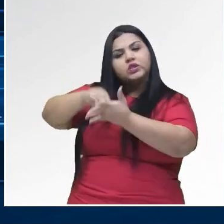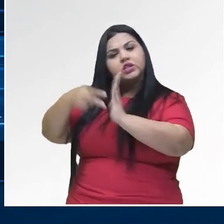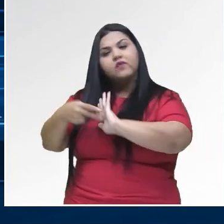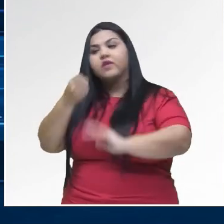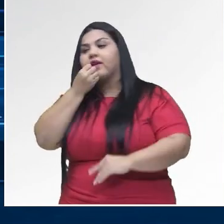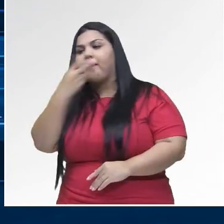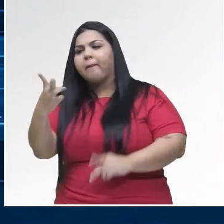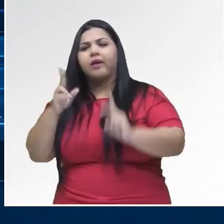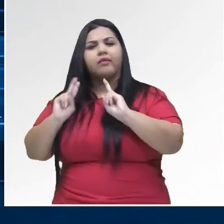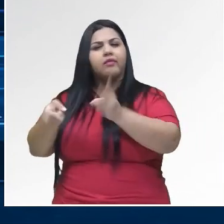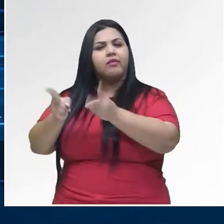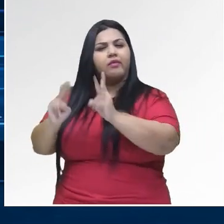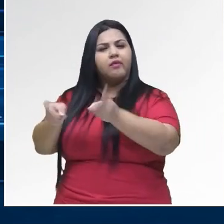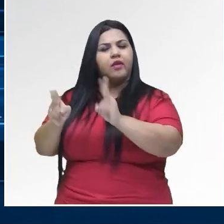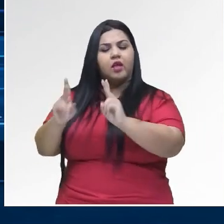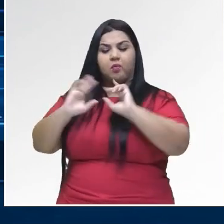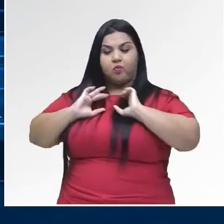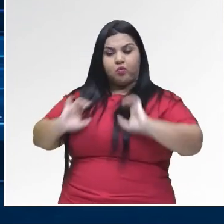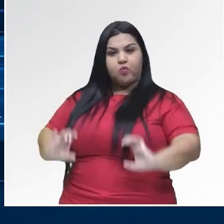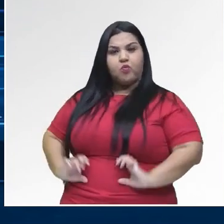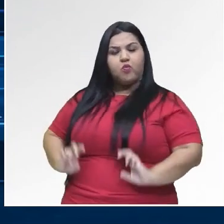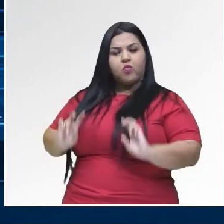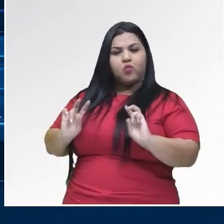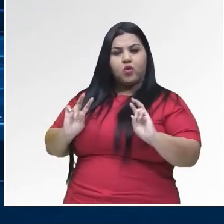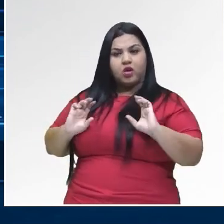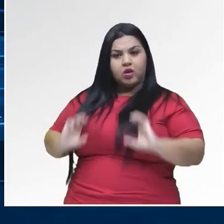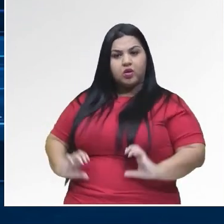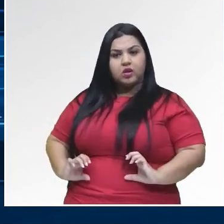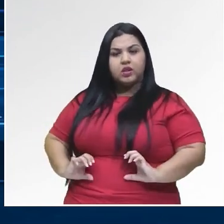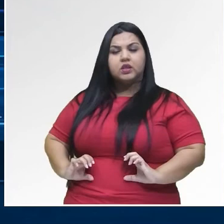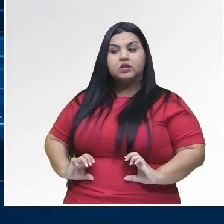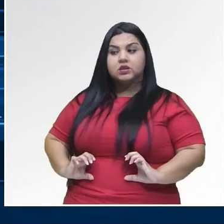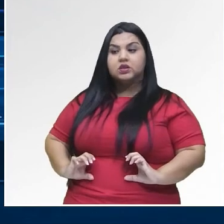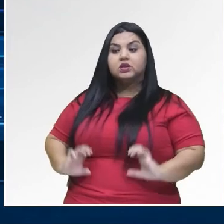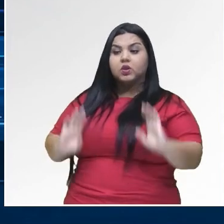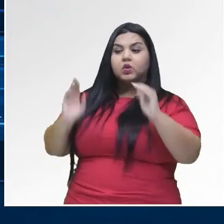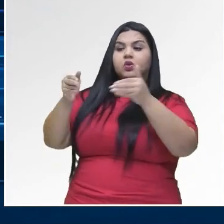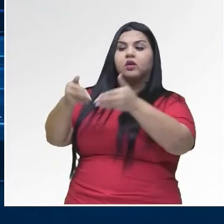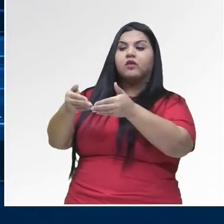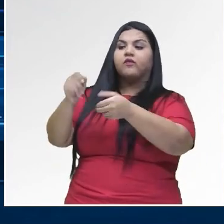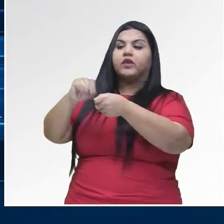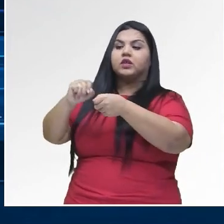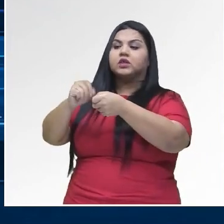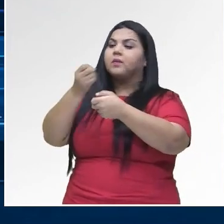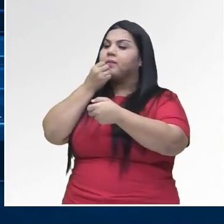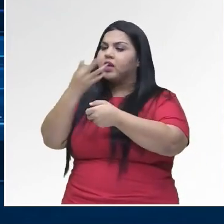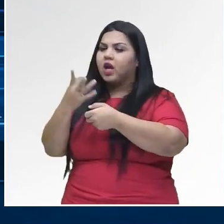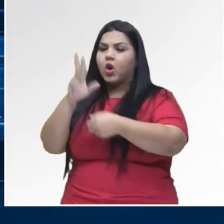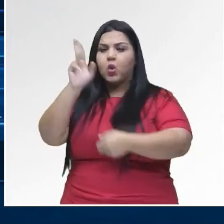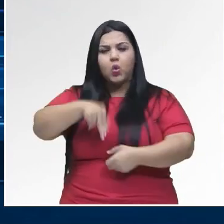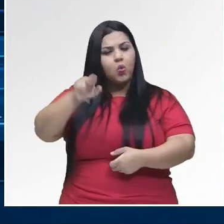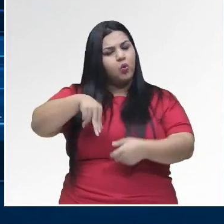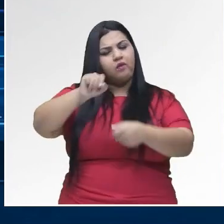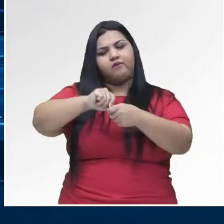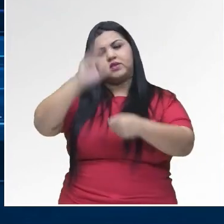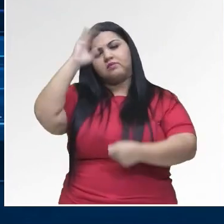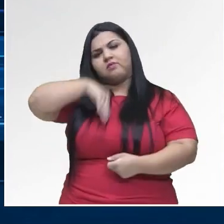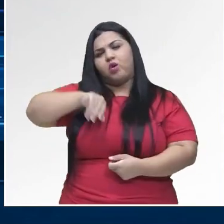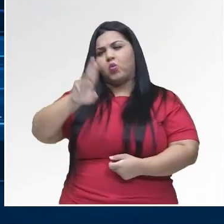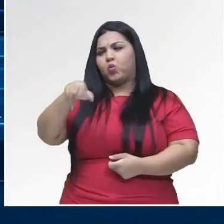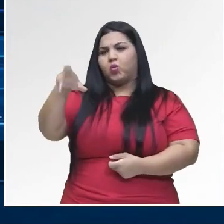bem. Que o meu comportamento ele seja dirigido para fazer o bem e nunca fazer o mal.